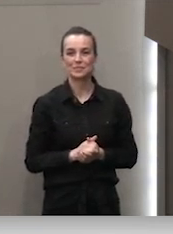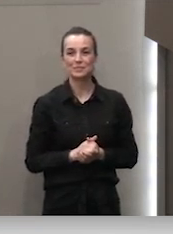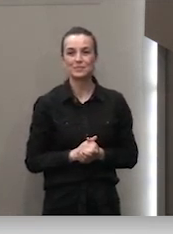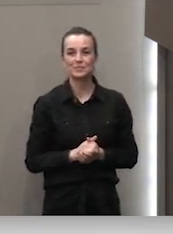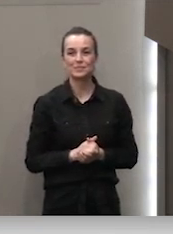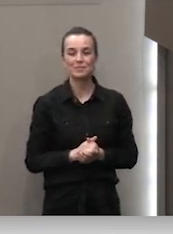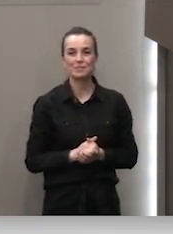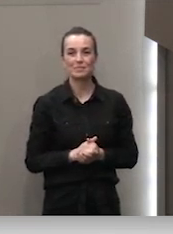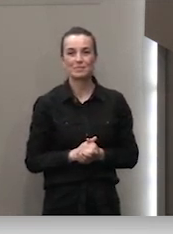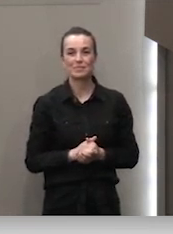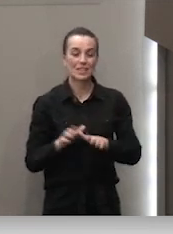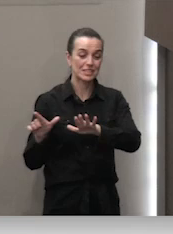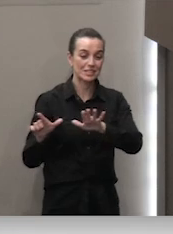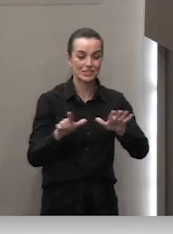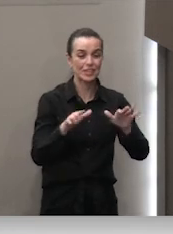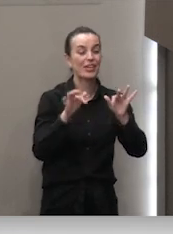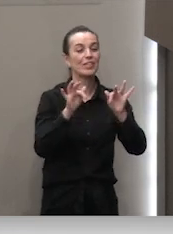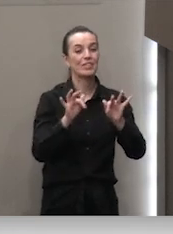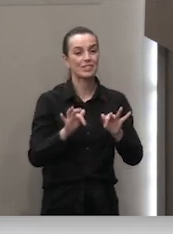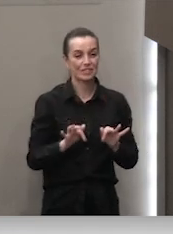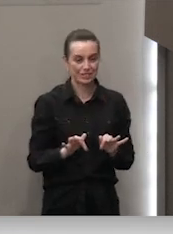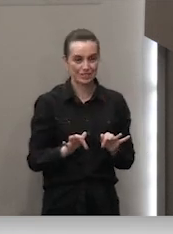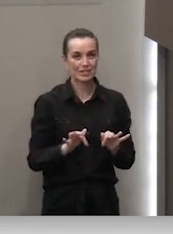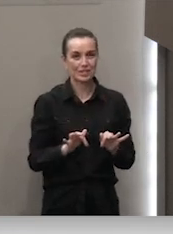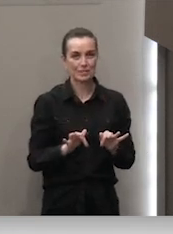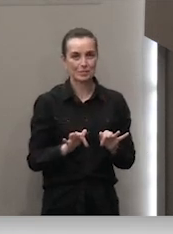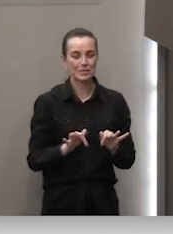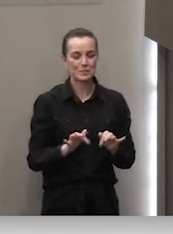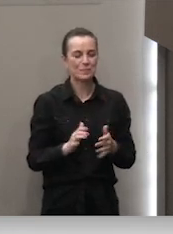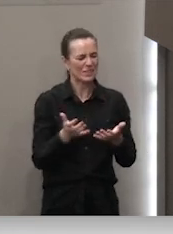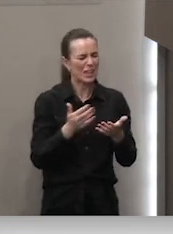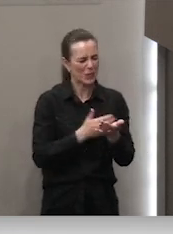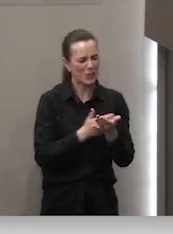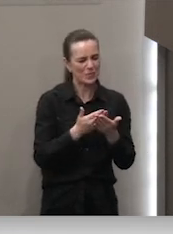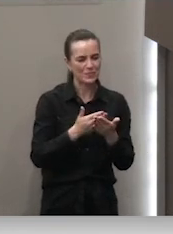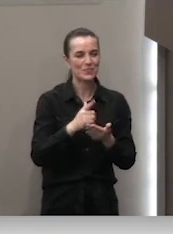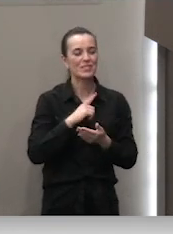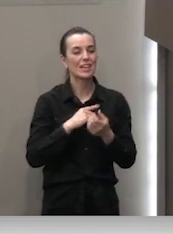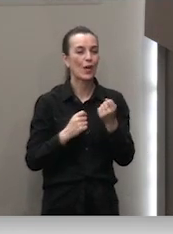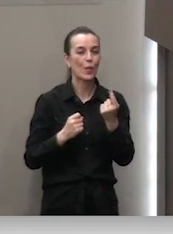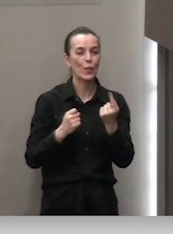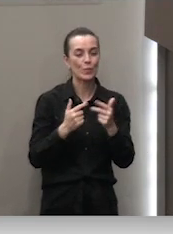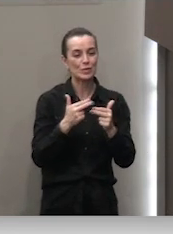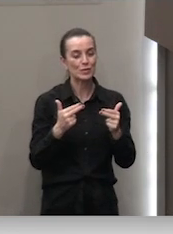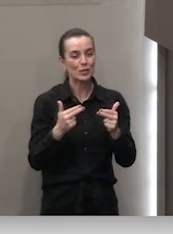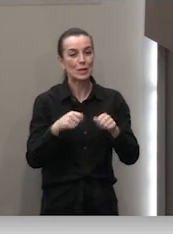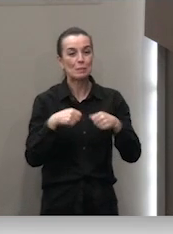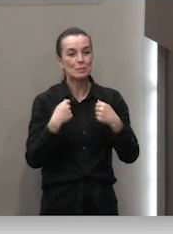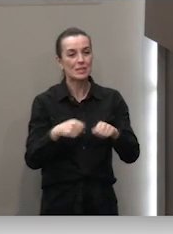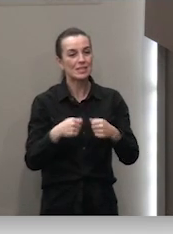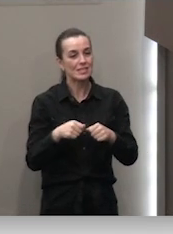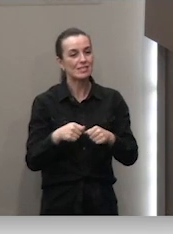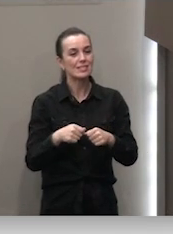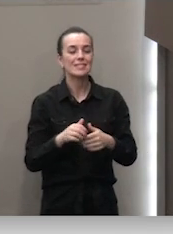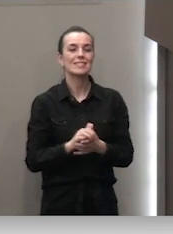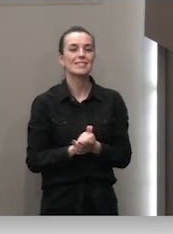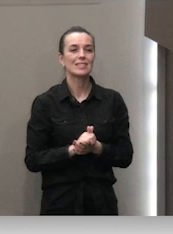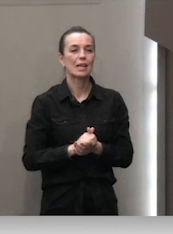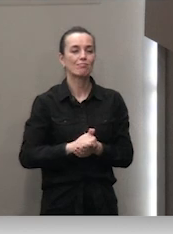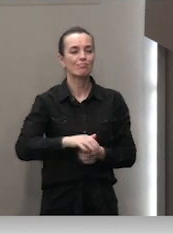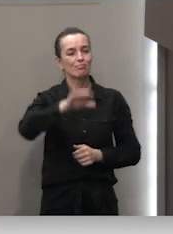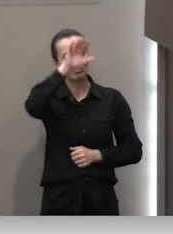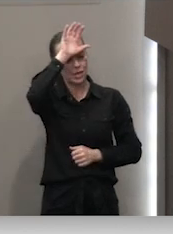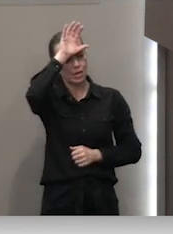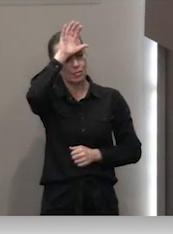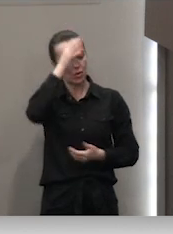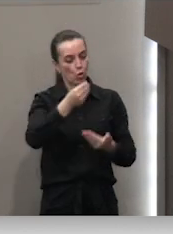Esse final de semana, antes de nós começar, tem algumas coisas que a gente tem que levar para a vida, principalmente, vereador Saul. Quando a